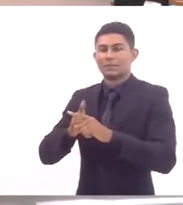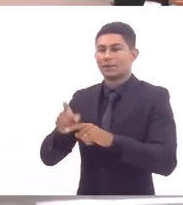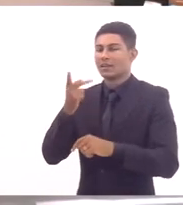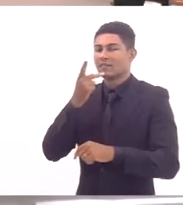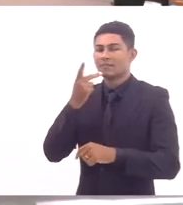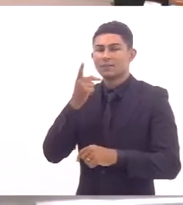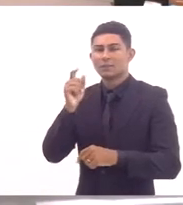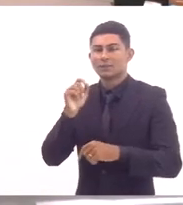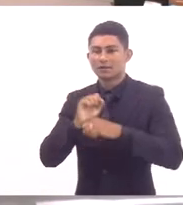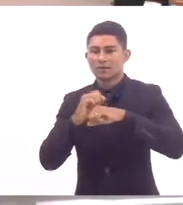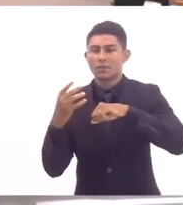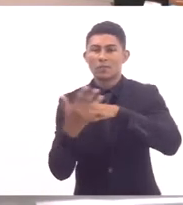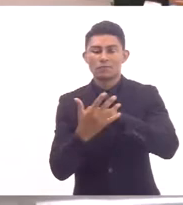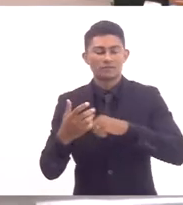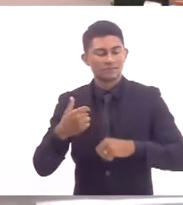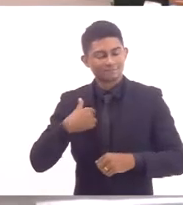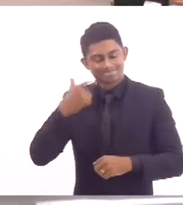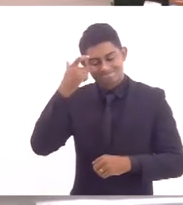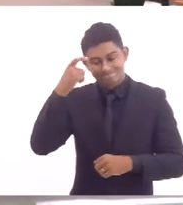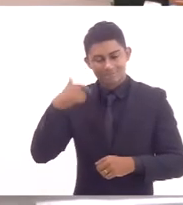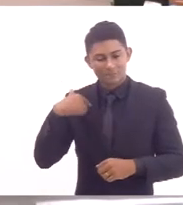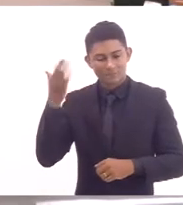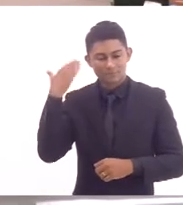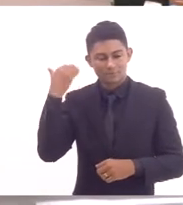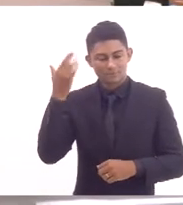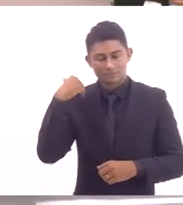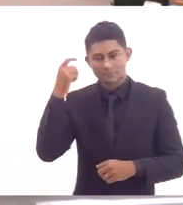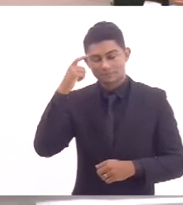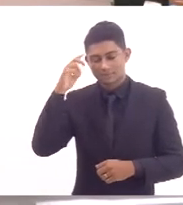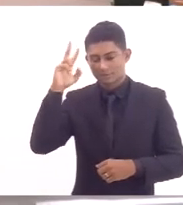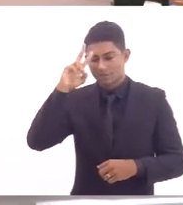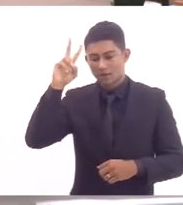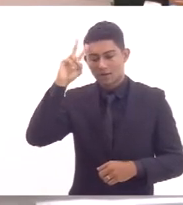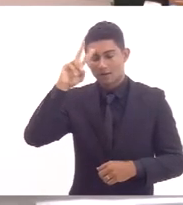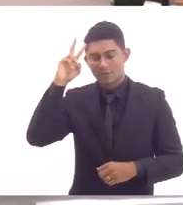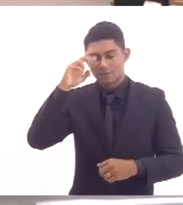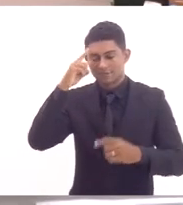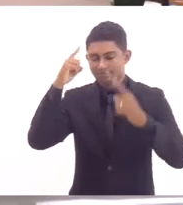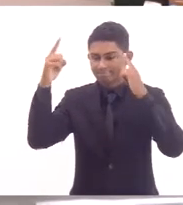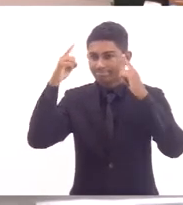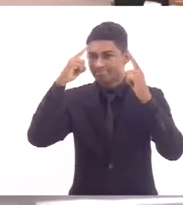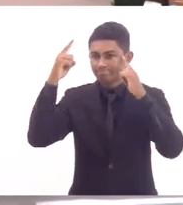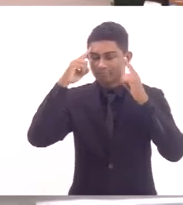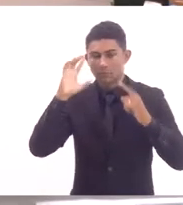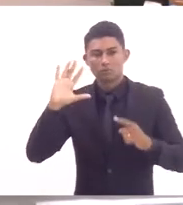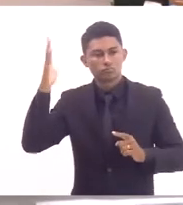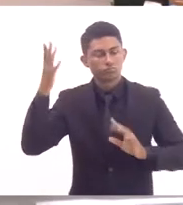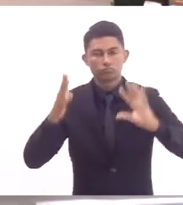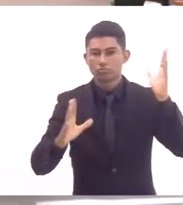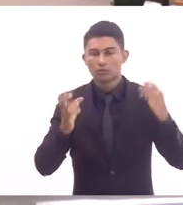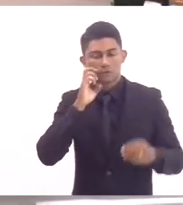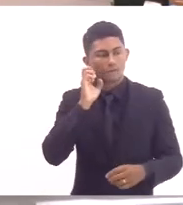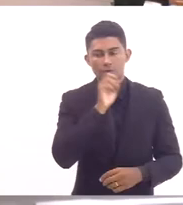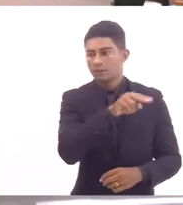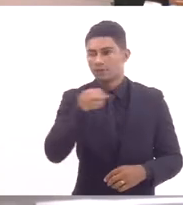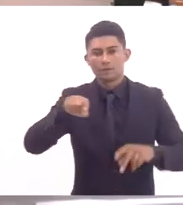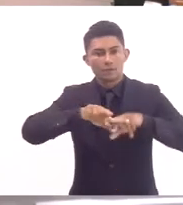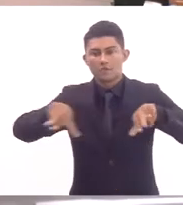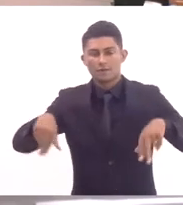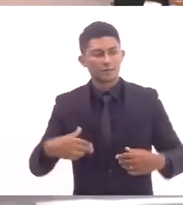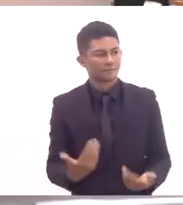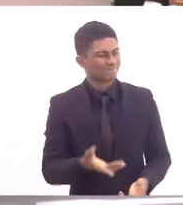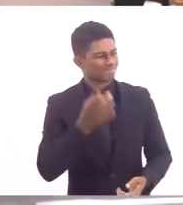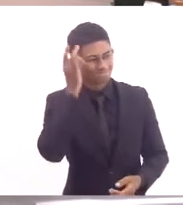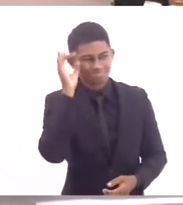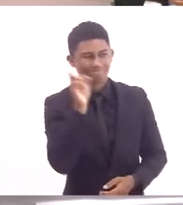convite né A minha mão imagina e depois vai ver a tua cabeça tudo que você viu esse pediu que eu vi não deve ter sido